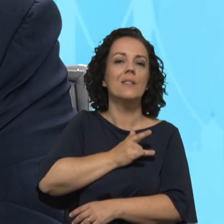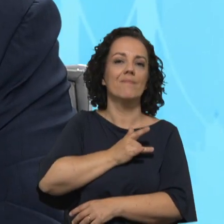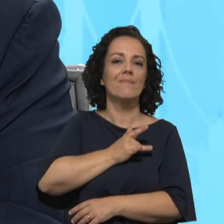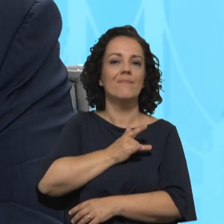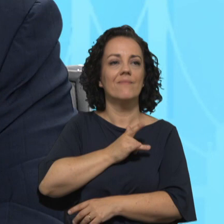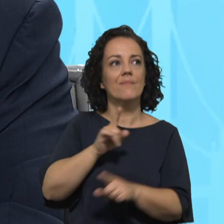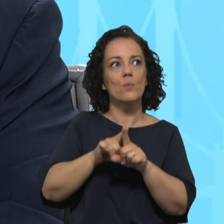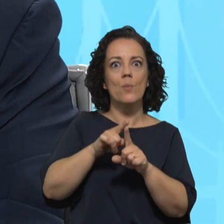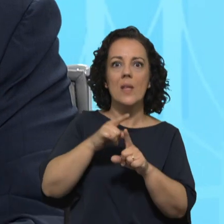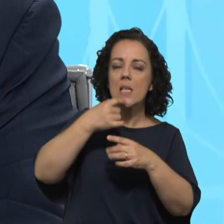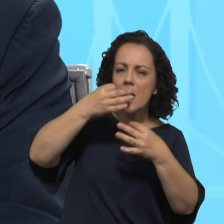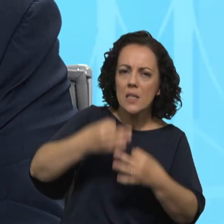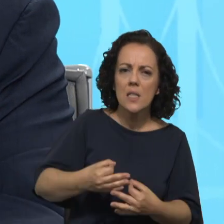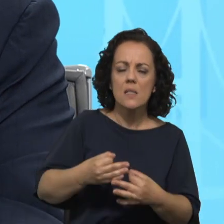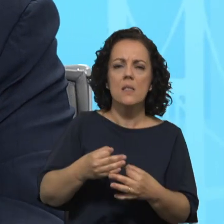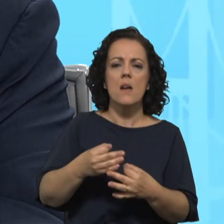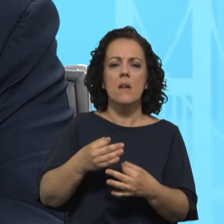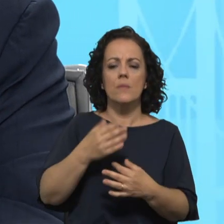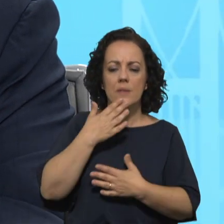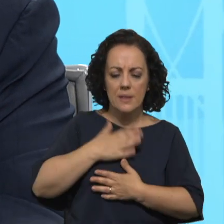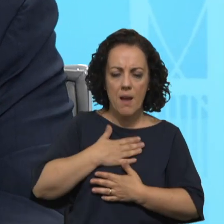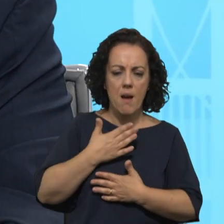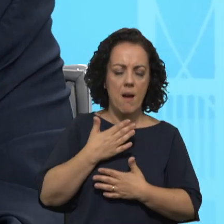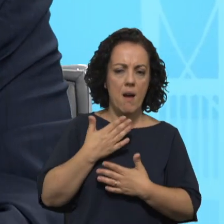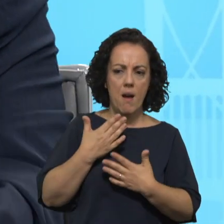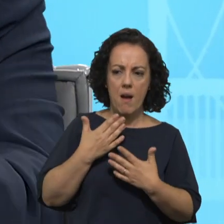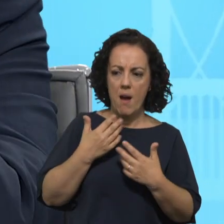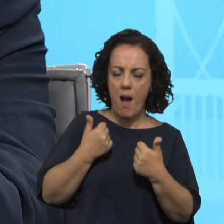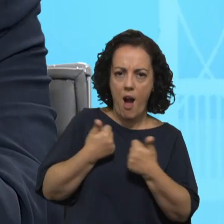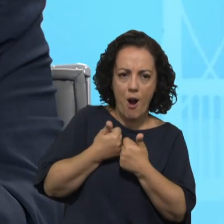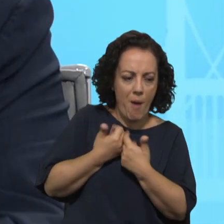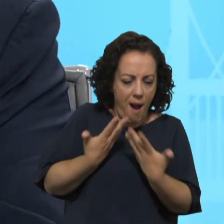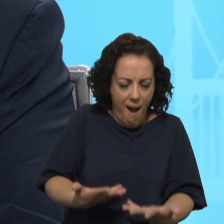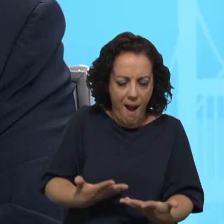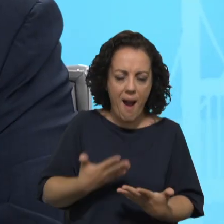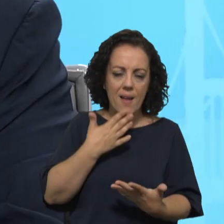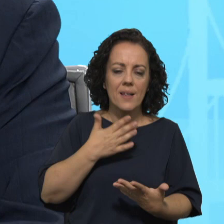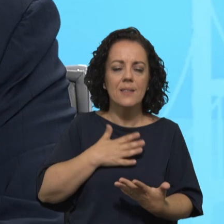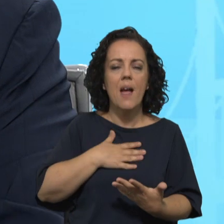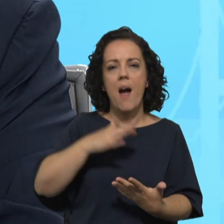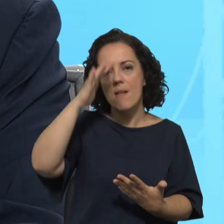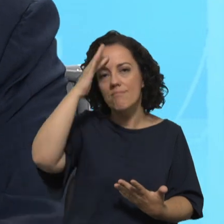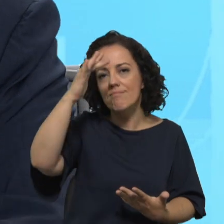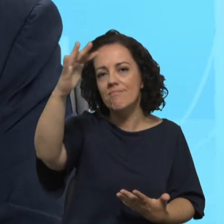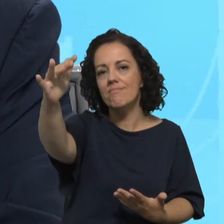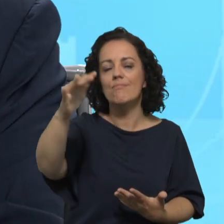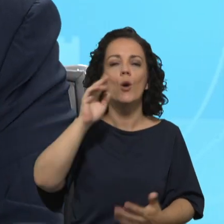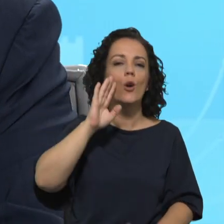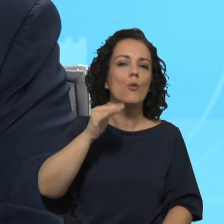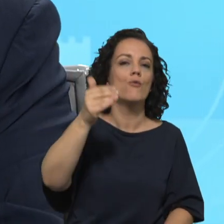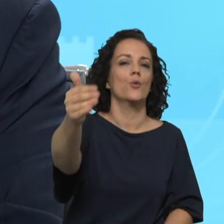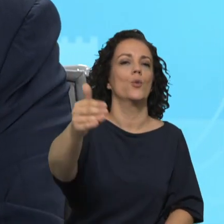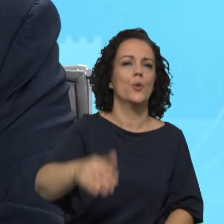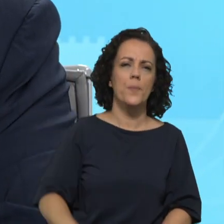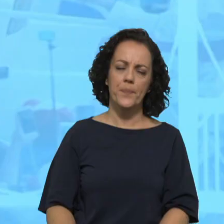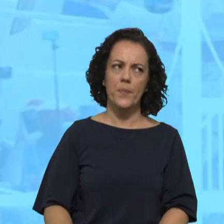uma presença que nos precede, que nos acompanha e que nos projeta nesse futuro definitivo. Imagino que não terá